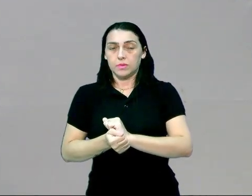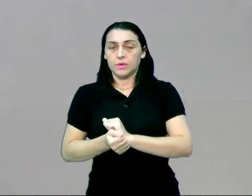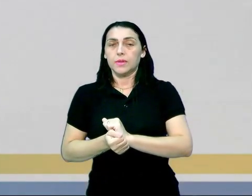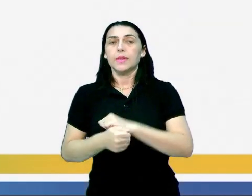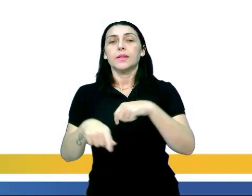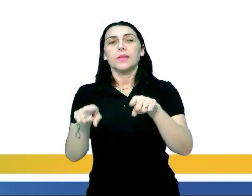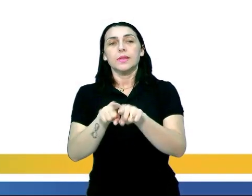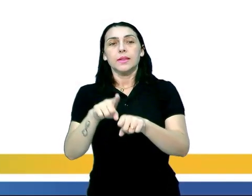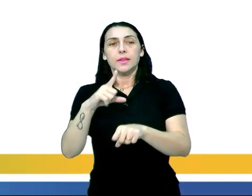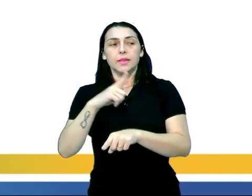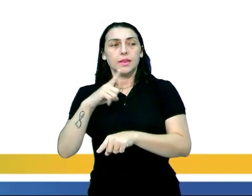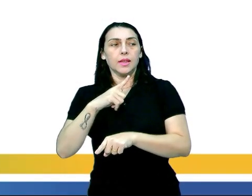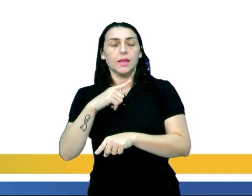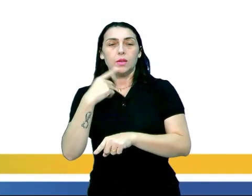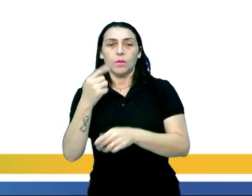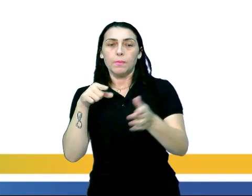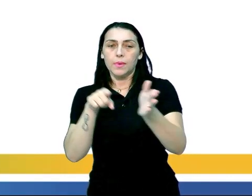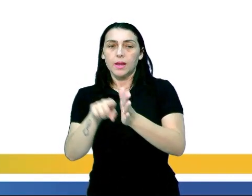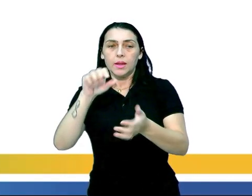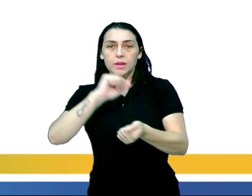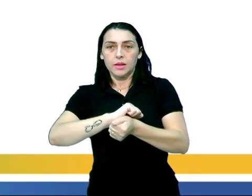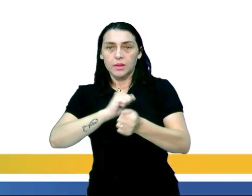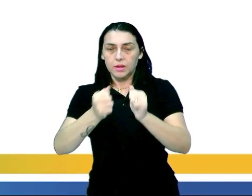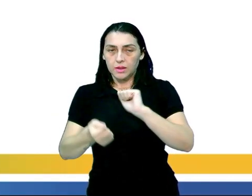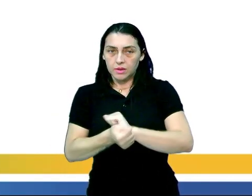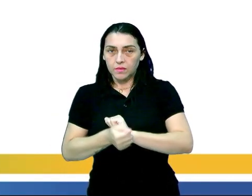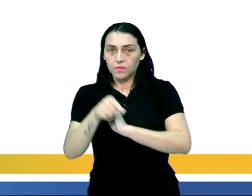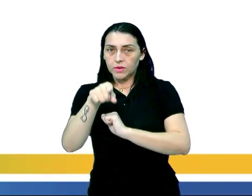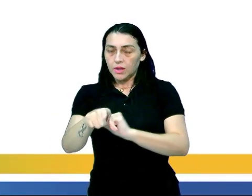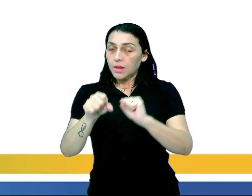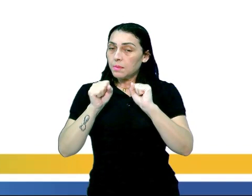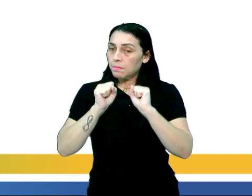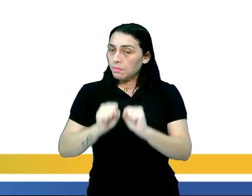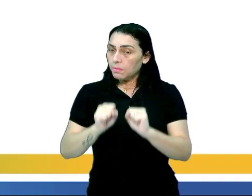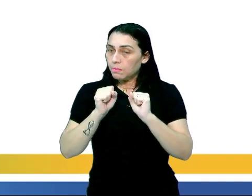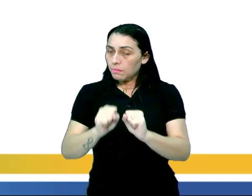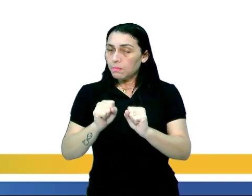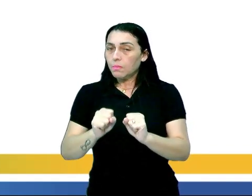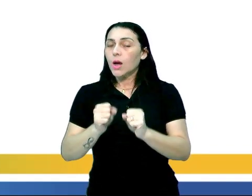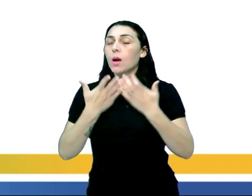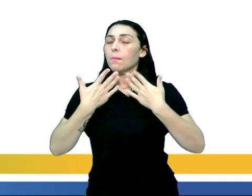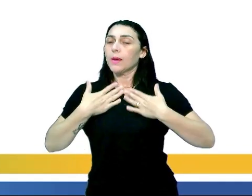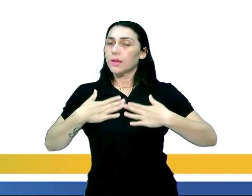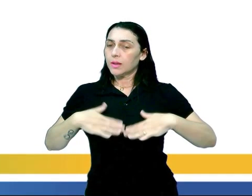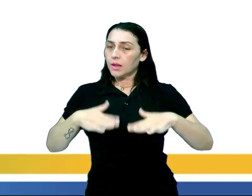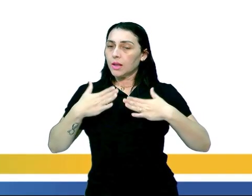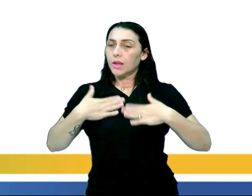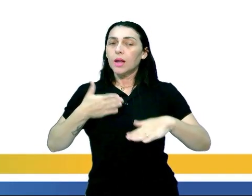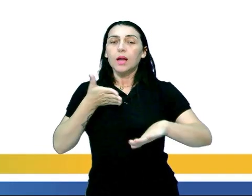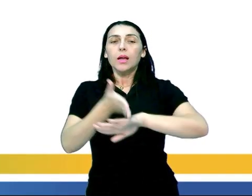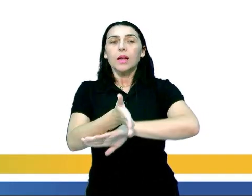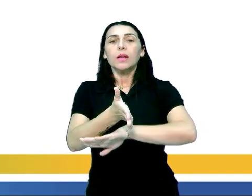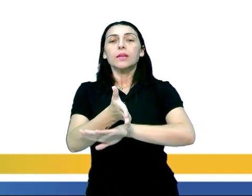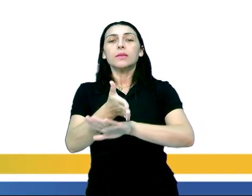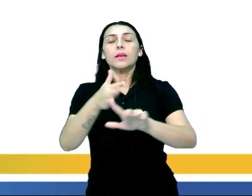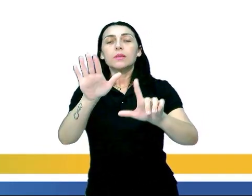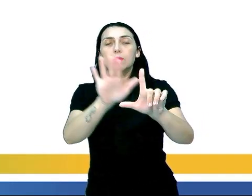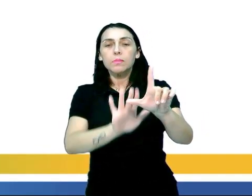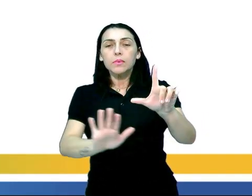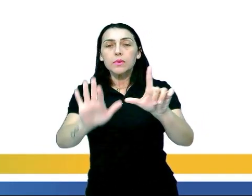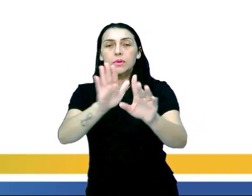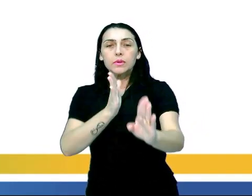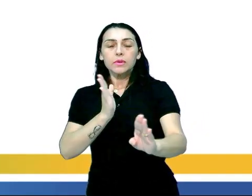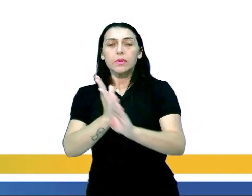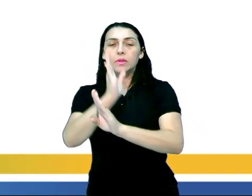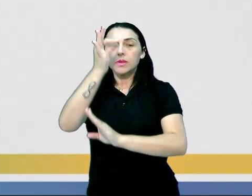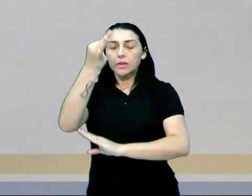modernidade. A gente tem mais uma questão aqui adaptada que vocês podem estar com mais calma, acessando a plataforma, identificando